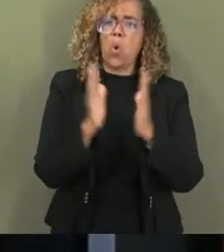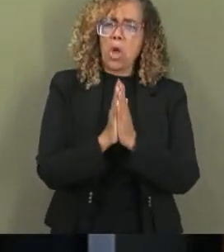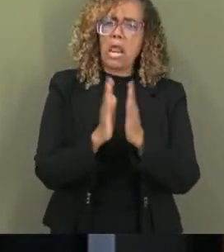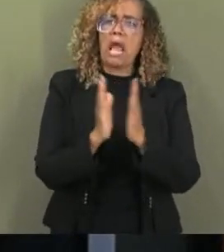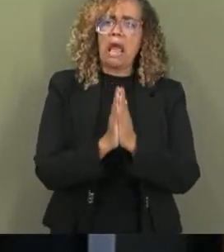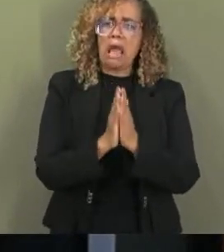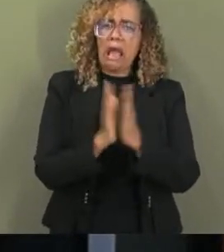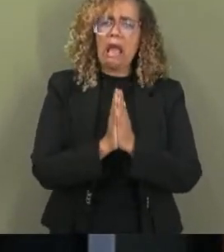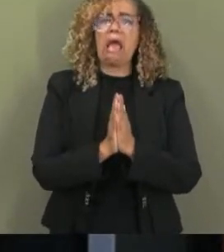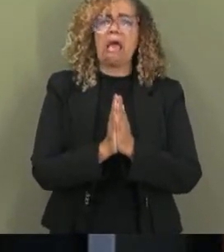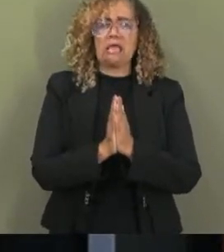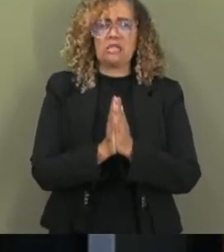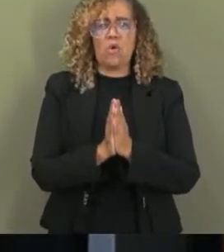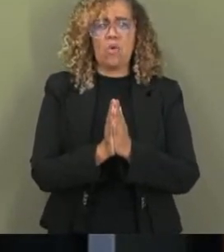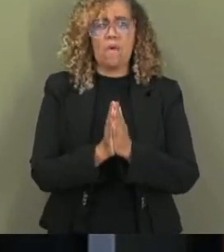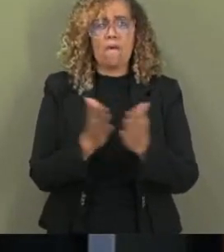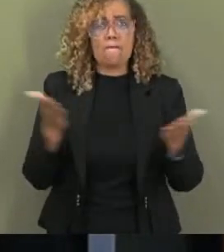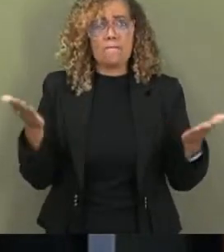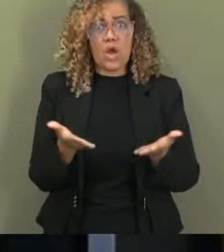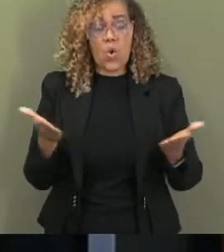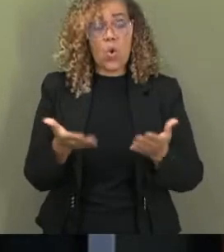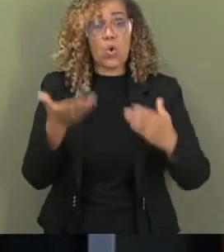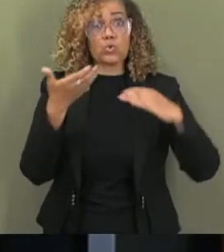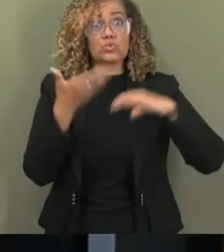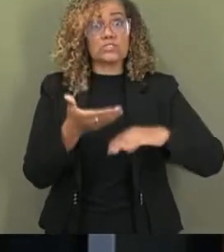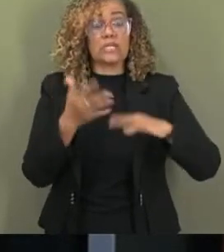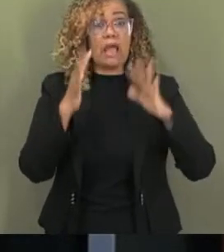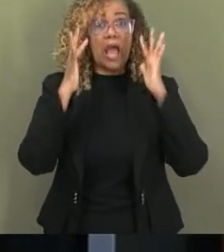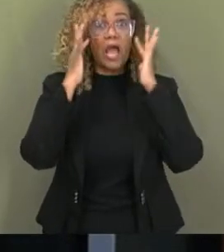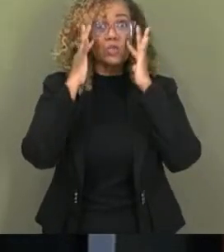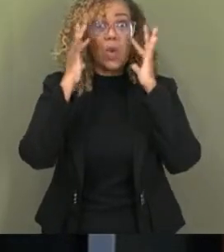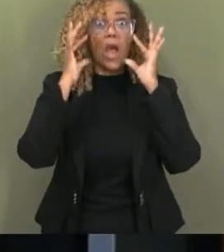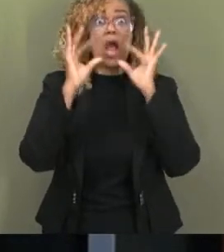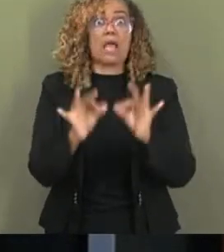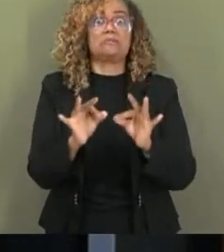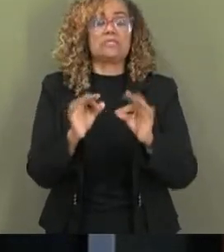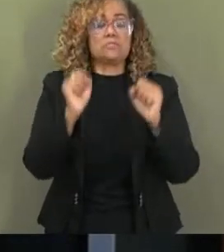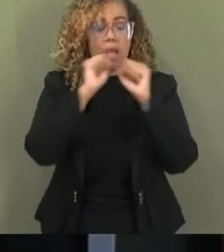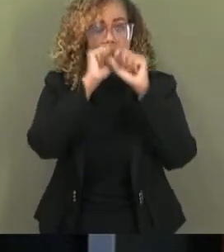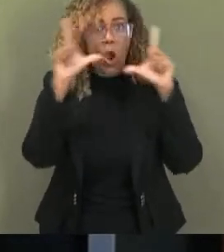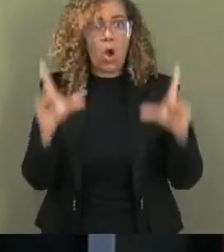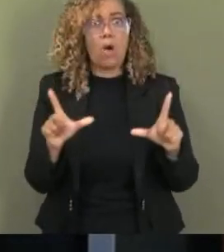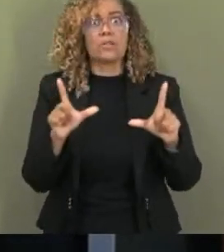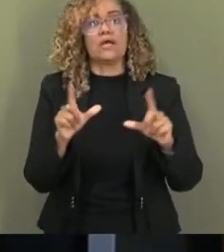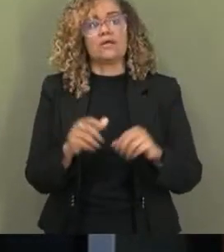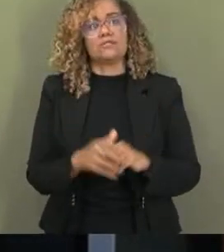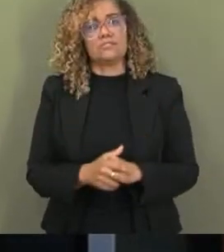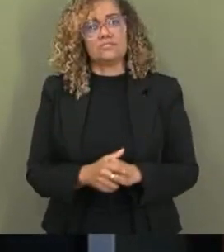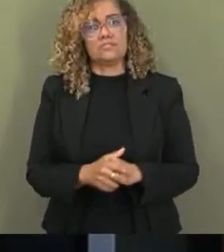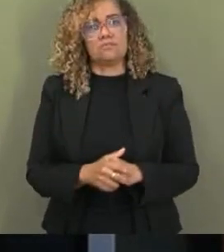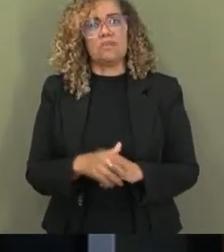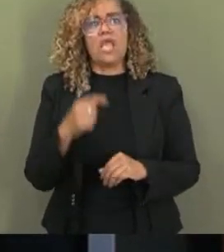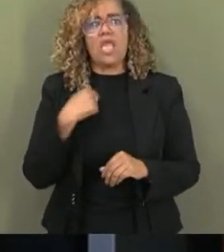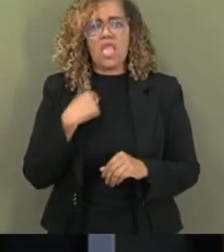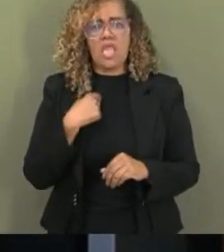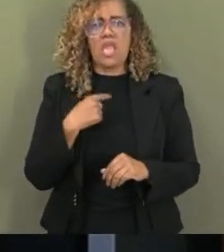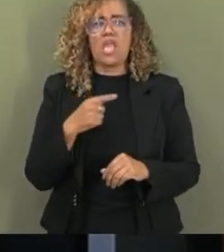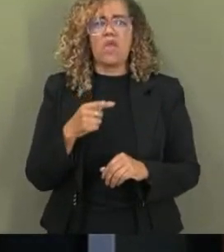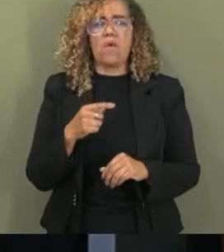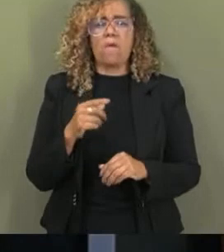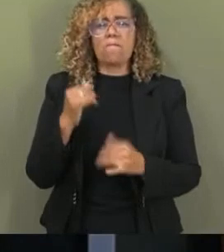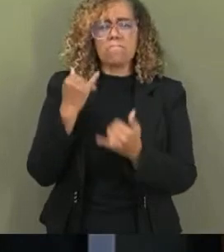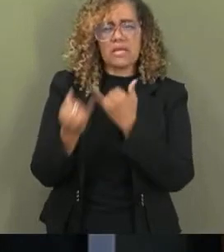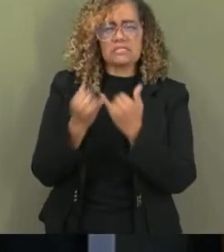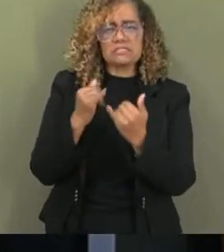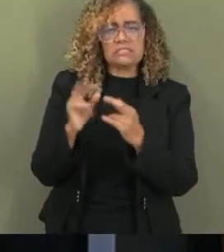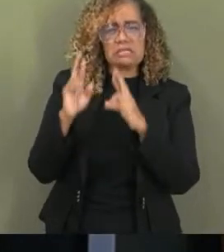para que esse Senado se levantasse. Eu confesso que as minhas esperanças estavam no